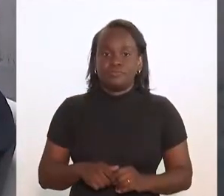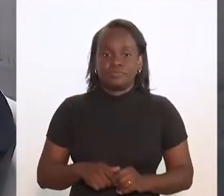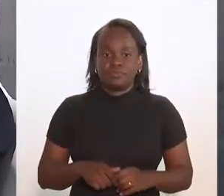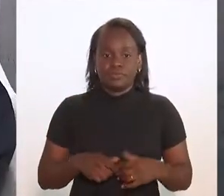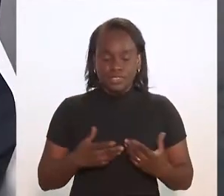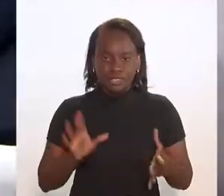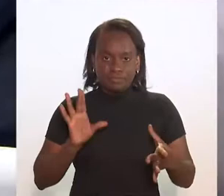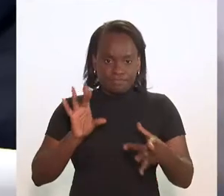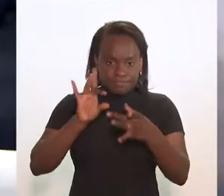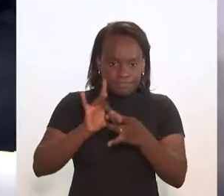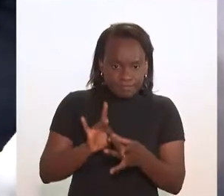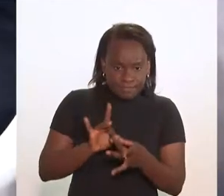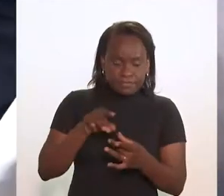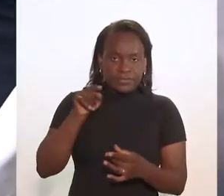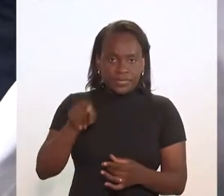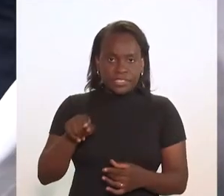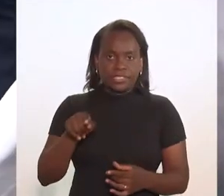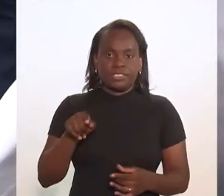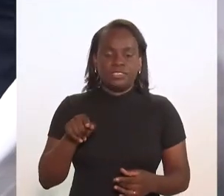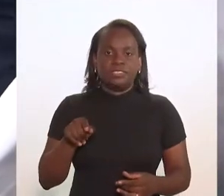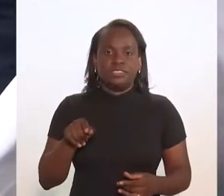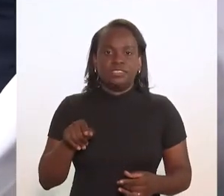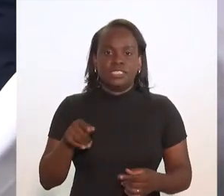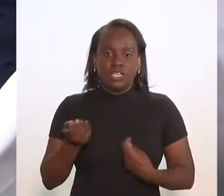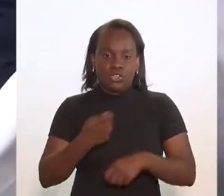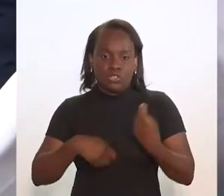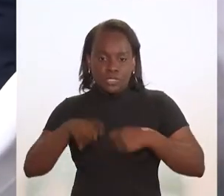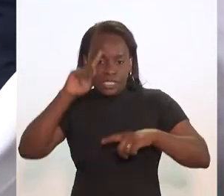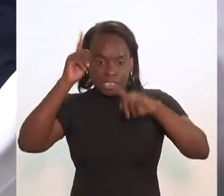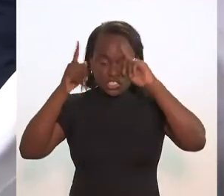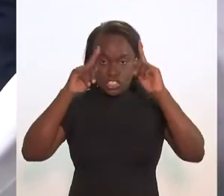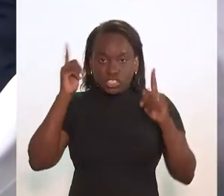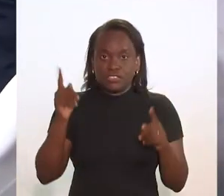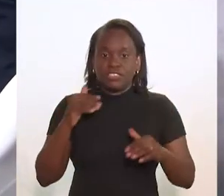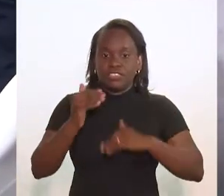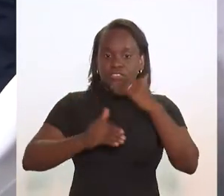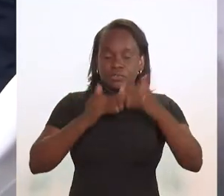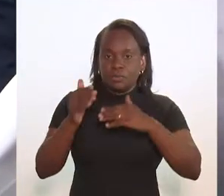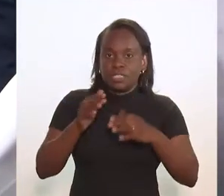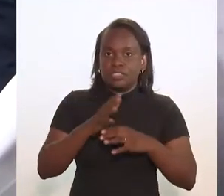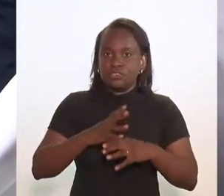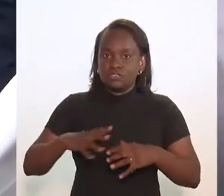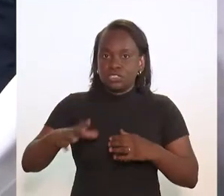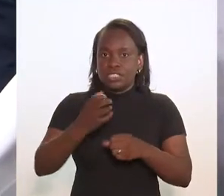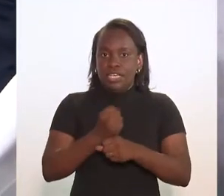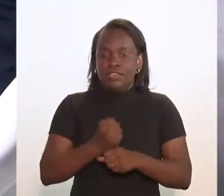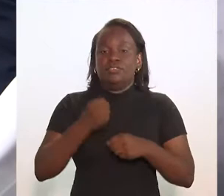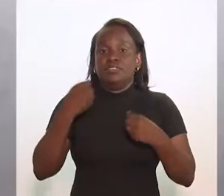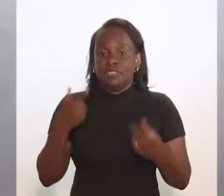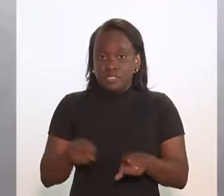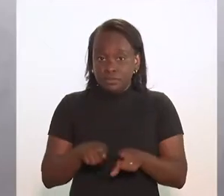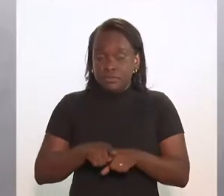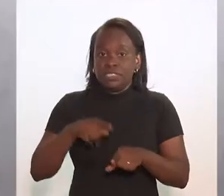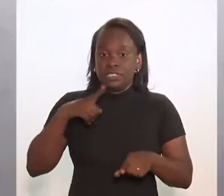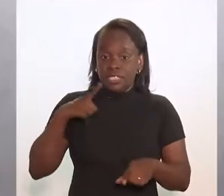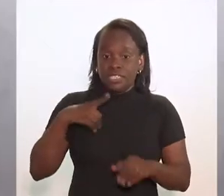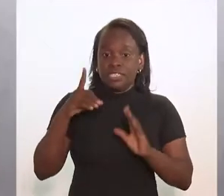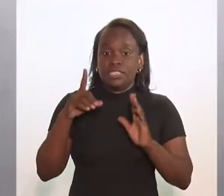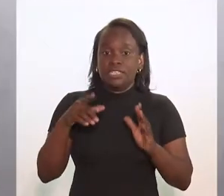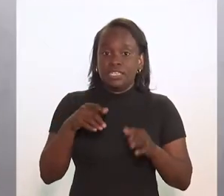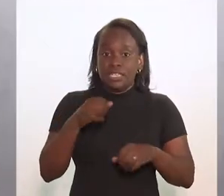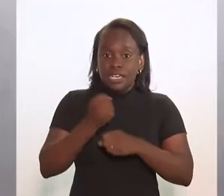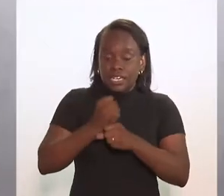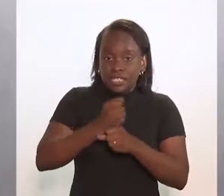Unidas. Conectando essa questão da economia criativa com o desenvolvimento sustentável, a gente também está na